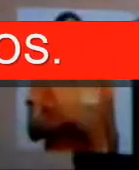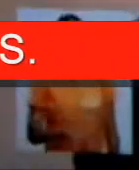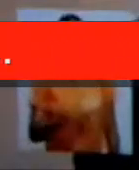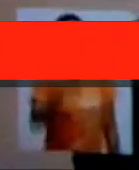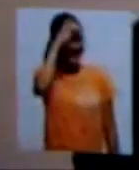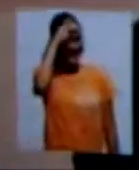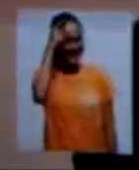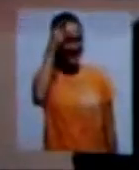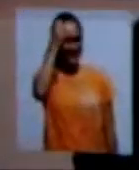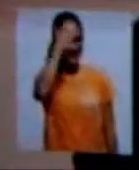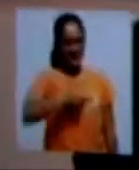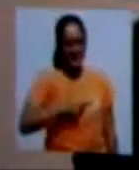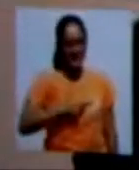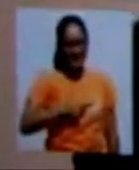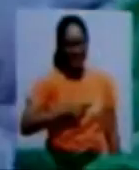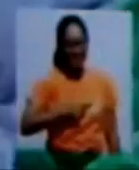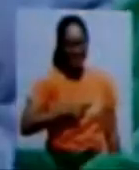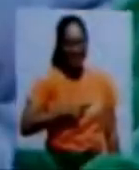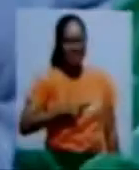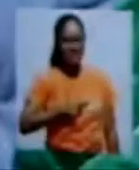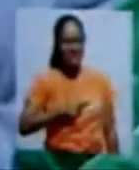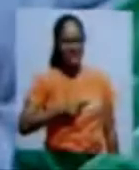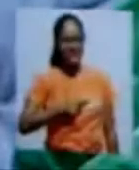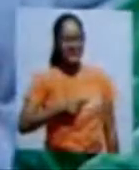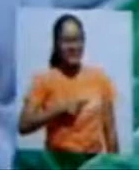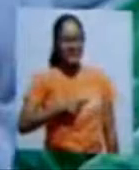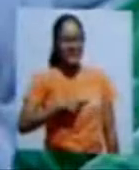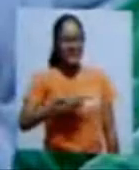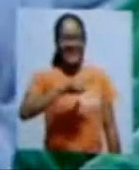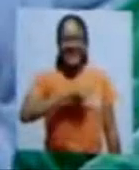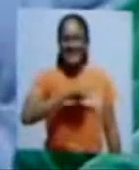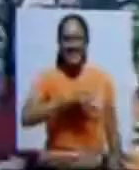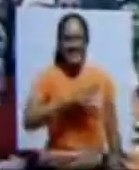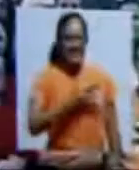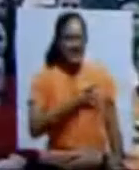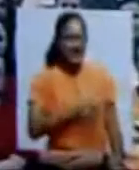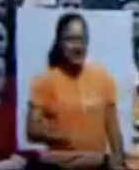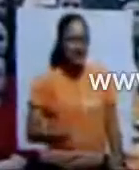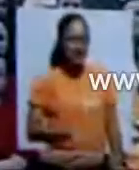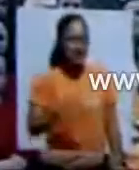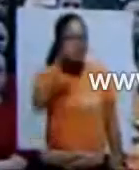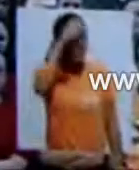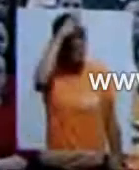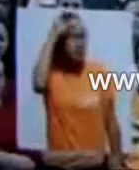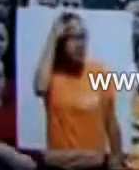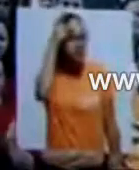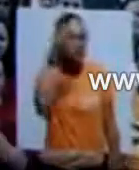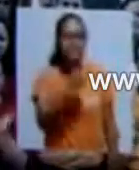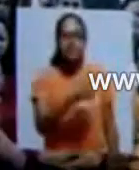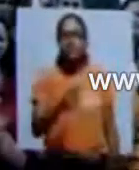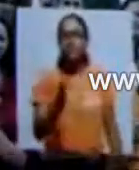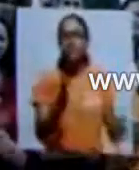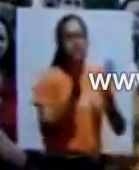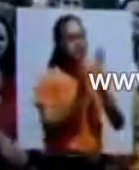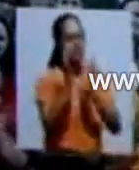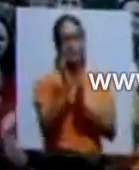Agora eu tenho dó para valer mesmo de quem não tem Jesus. Que quem não tem Jesus não tem nada, nada, nada,